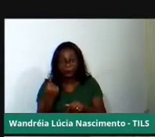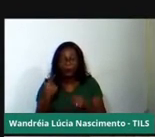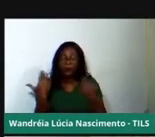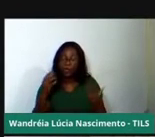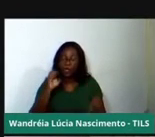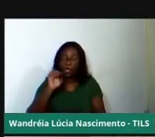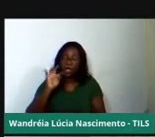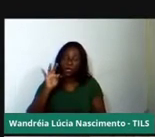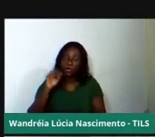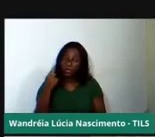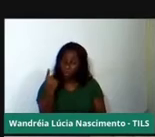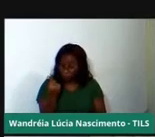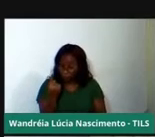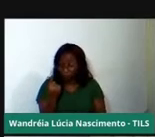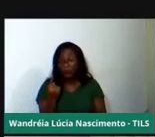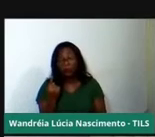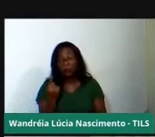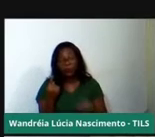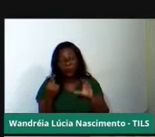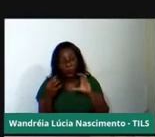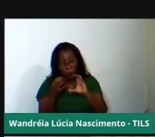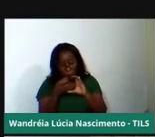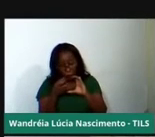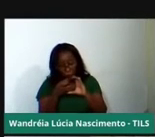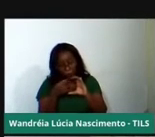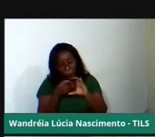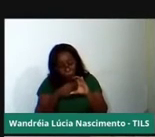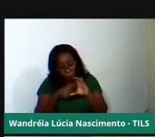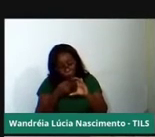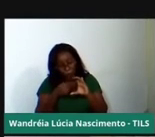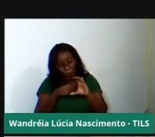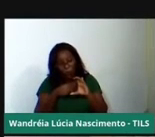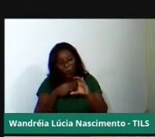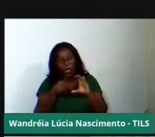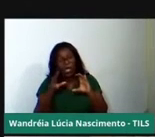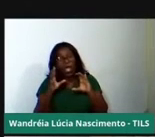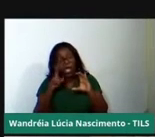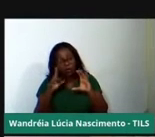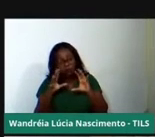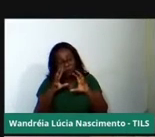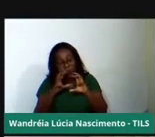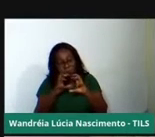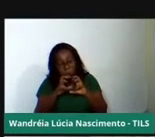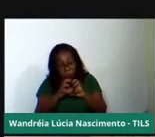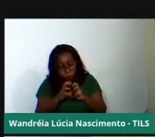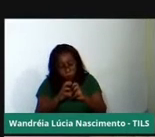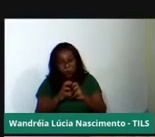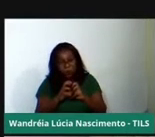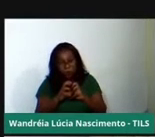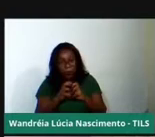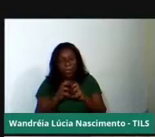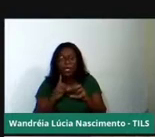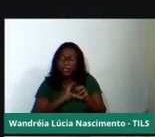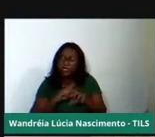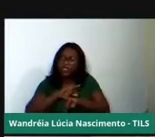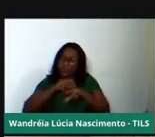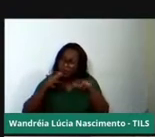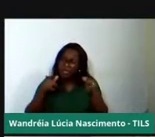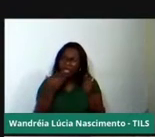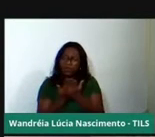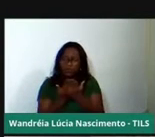ela atua nessa célula muscular lisa de forma a contrair essa célula. Existem vários estudos hoje em